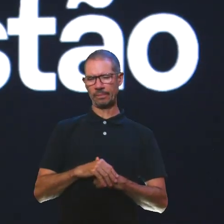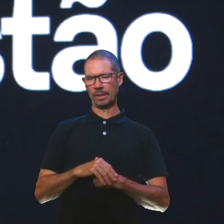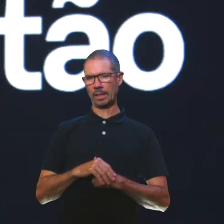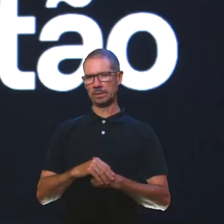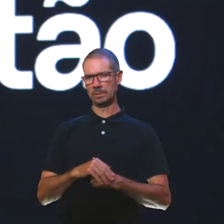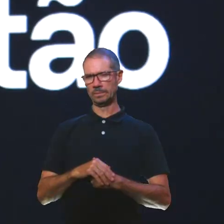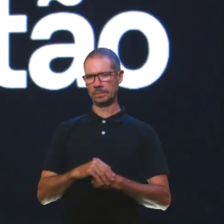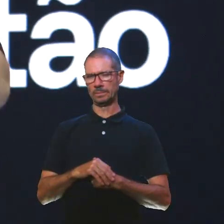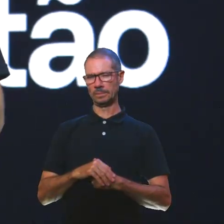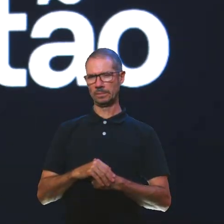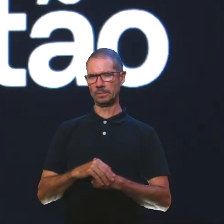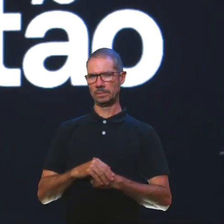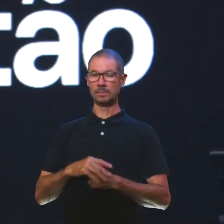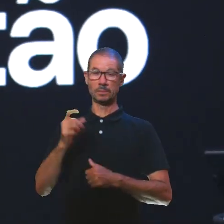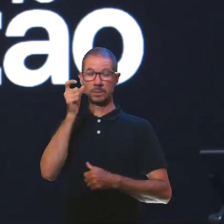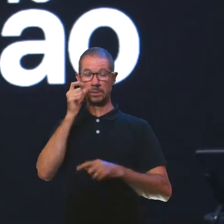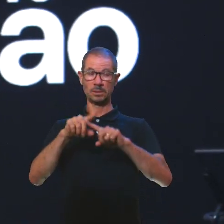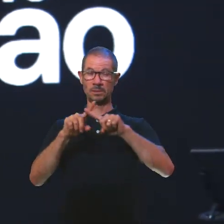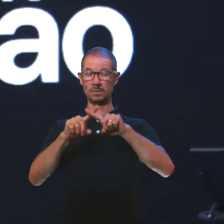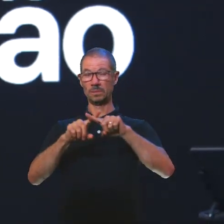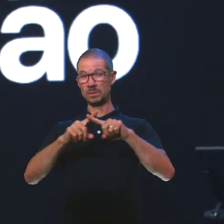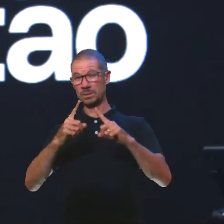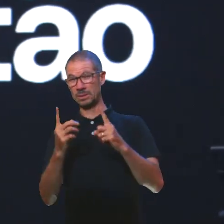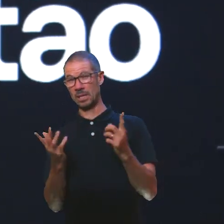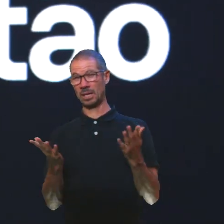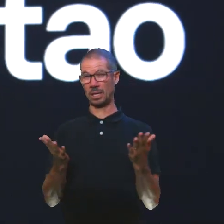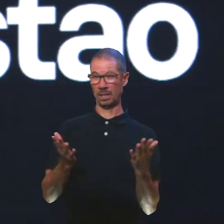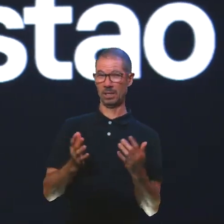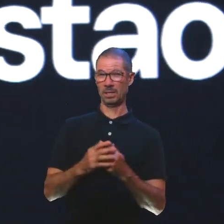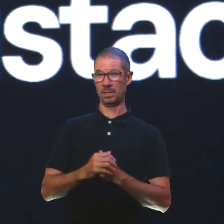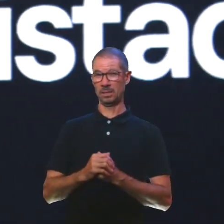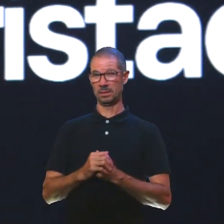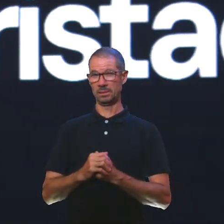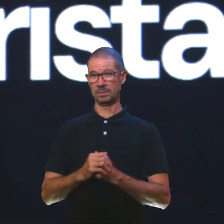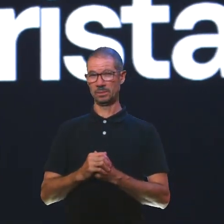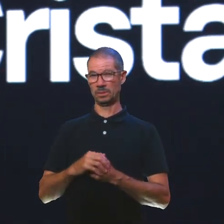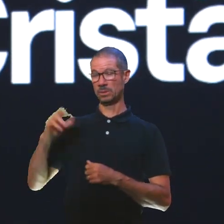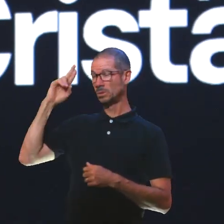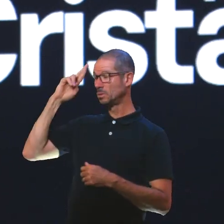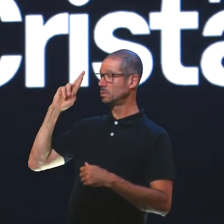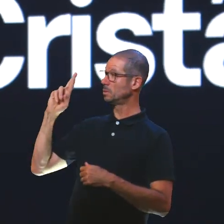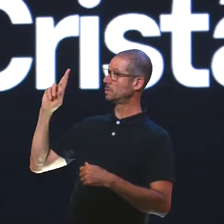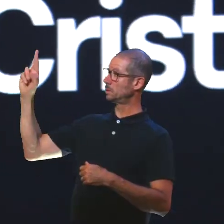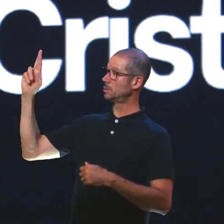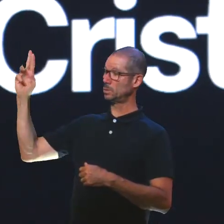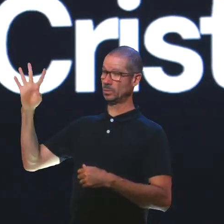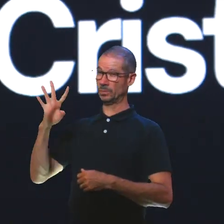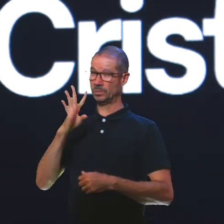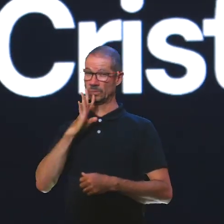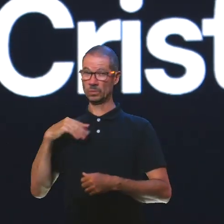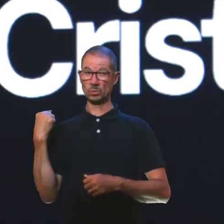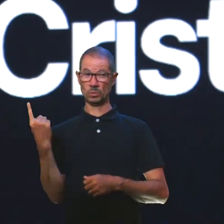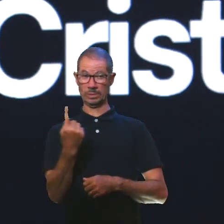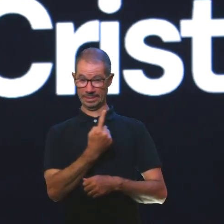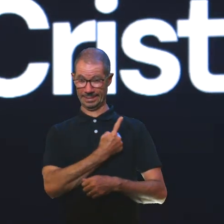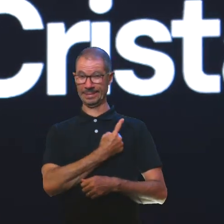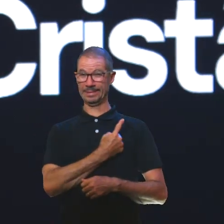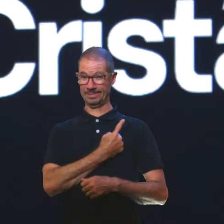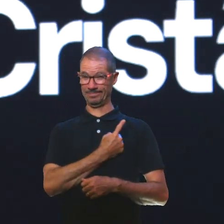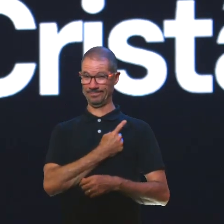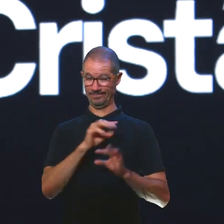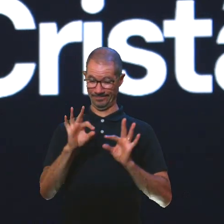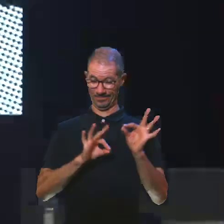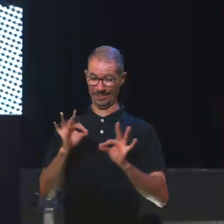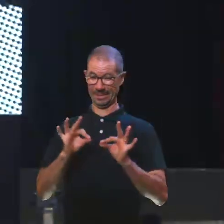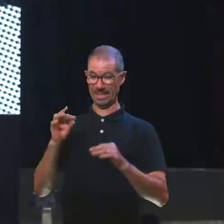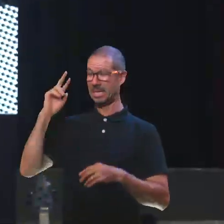Eu acho interessante porque o Senhor nos conhece porque Ele nos criou.